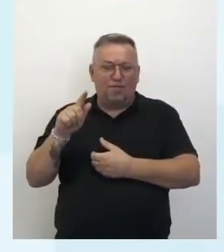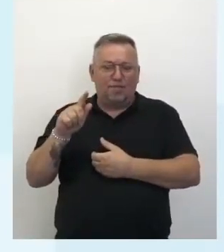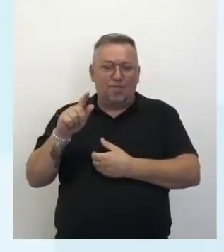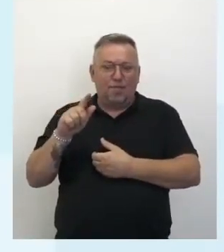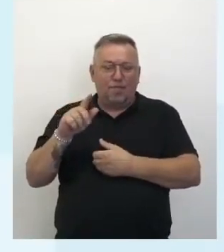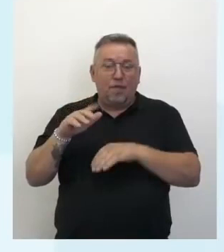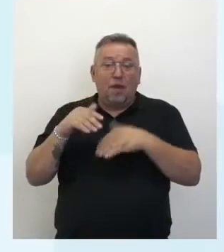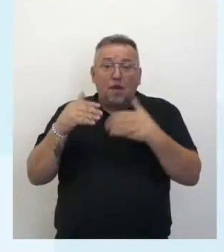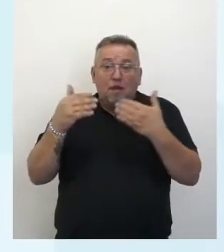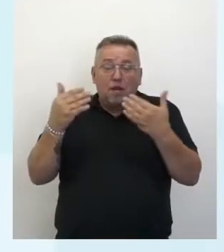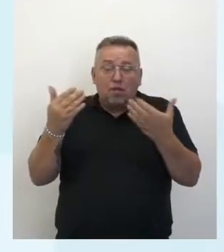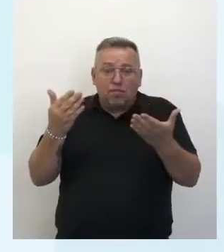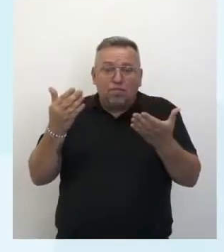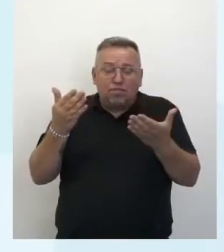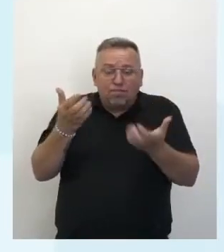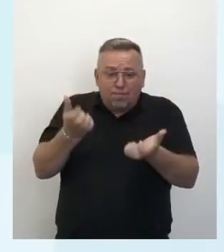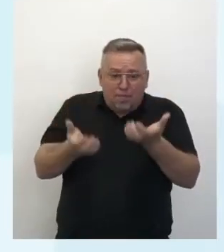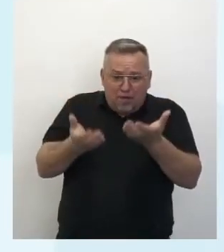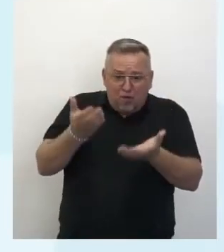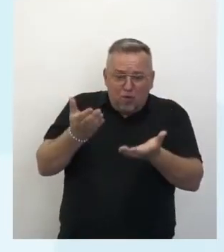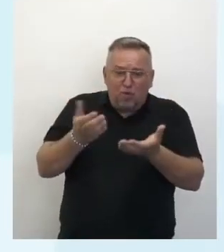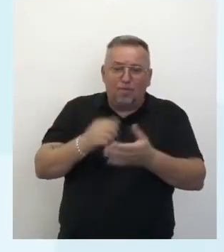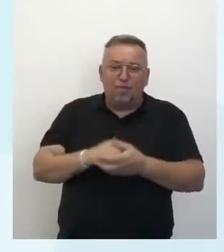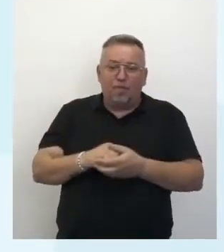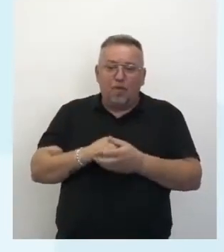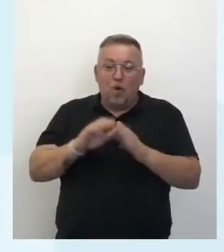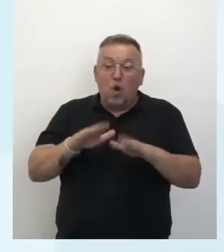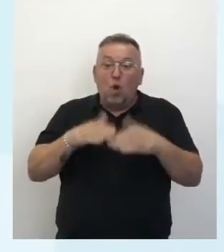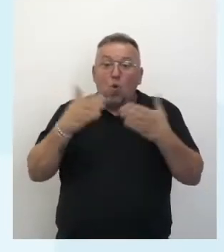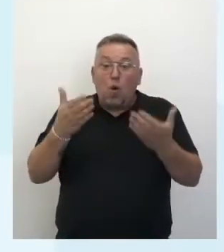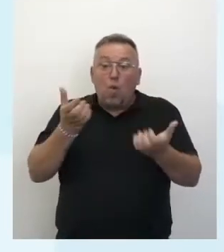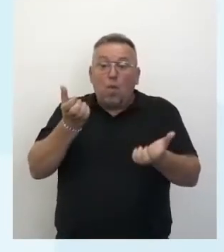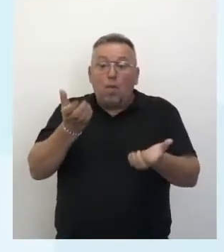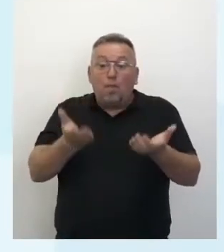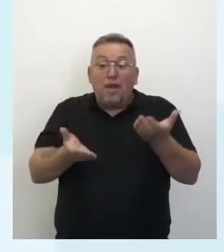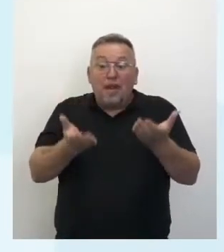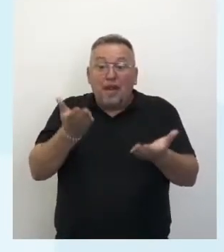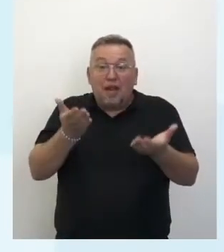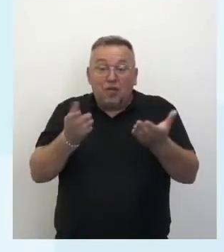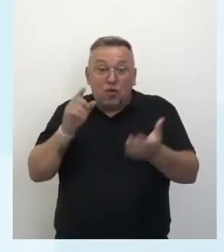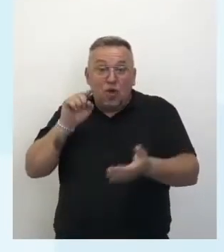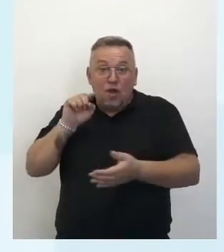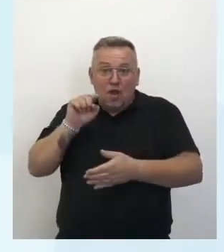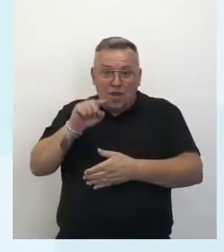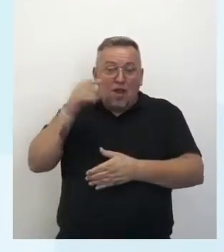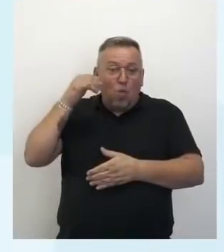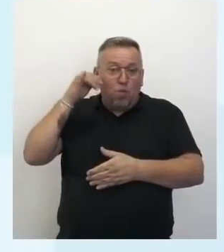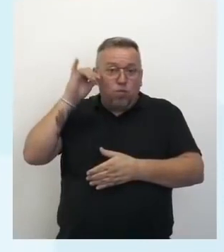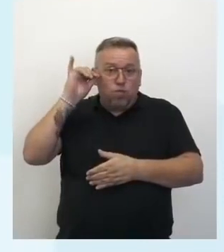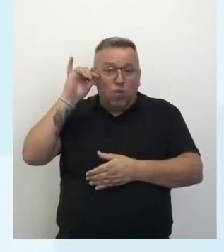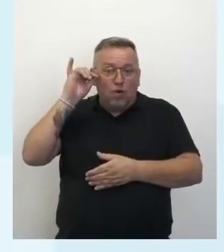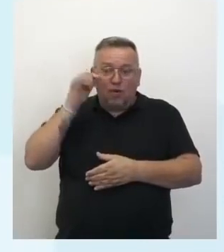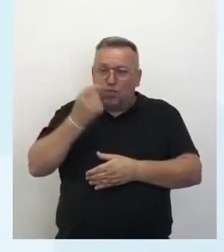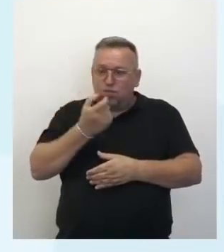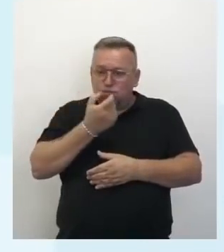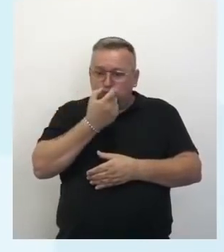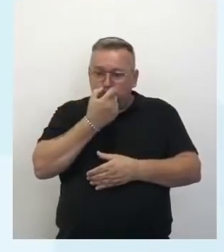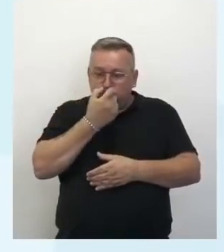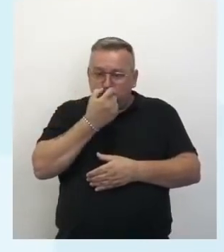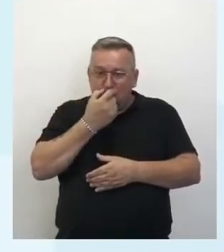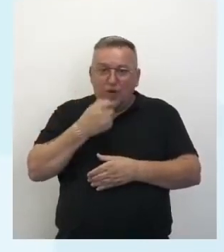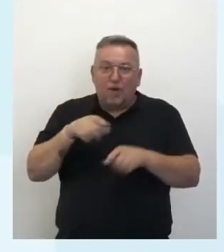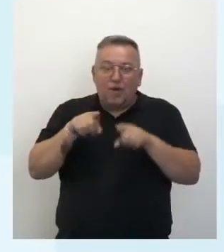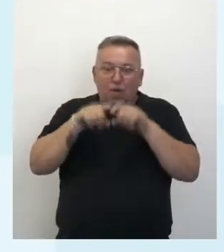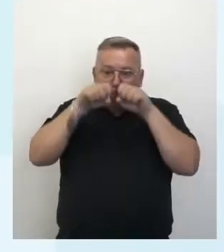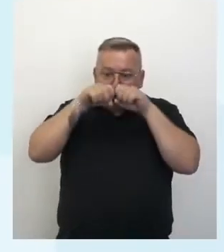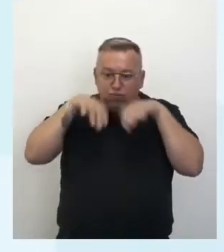ele foi lá e constatou isso. Qual o peso, né? Por isso que colocou entre aspas ali, né? Porque a gente